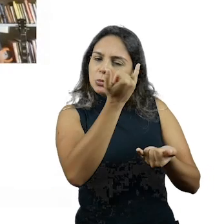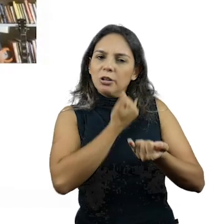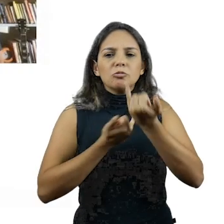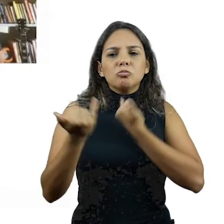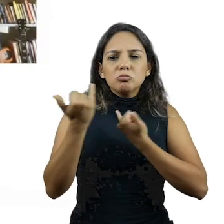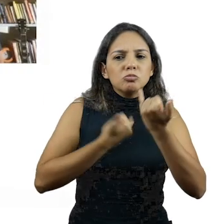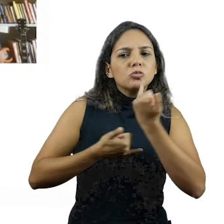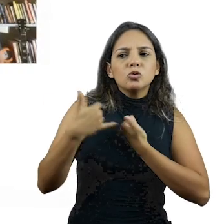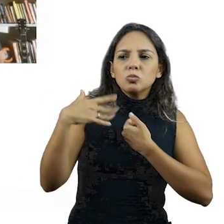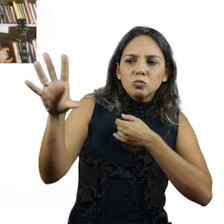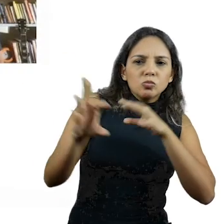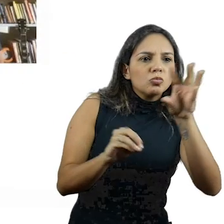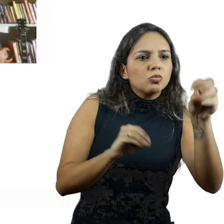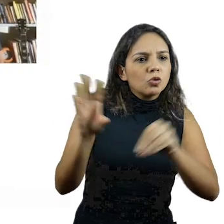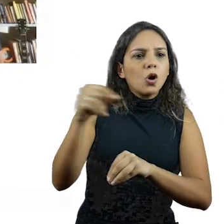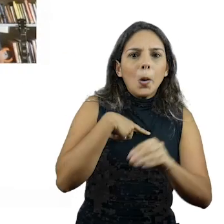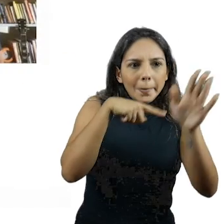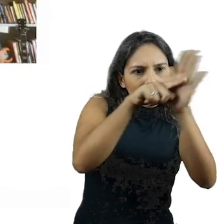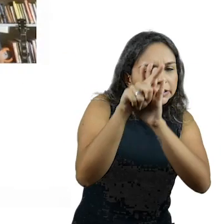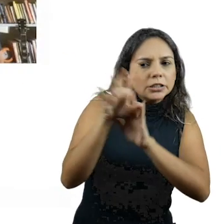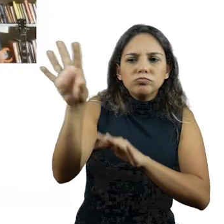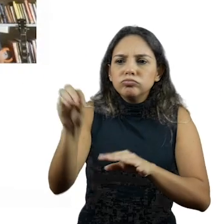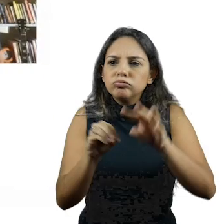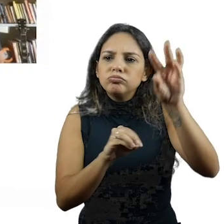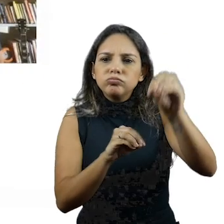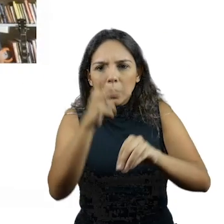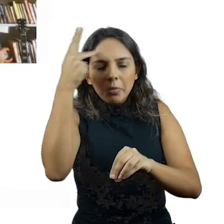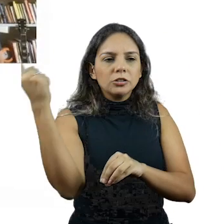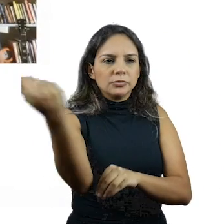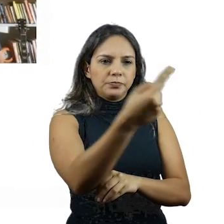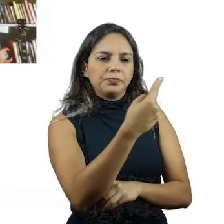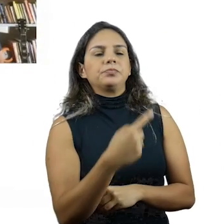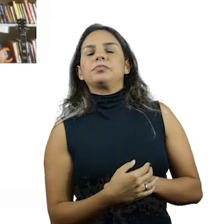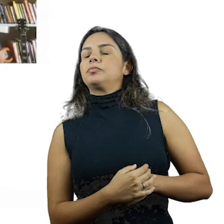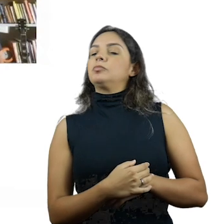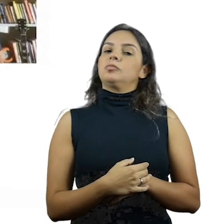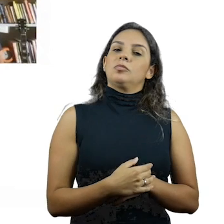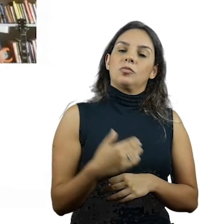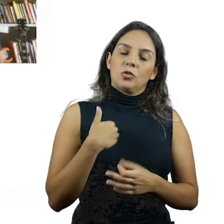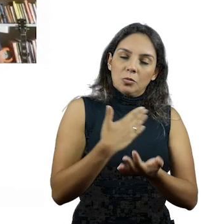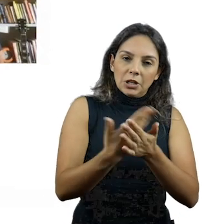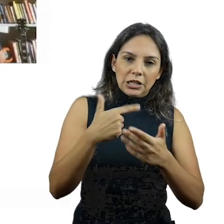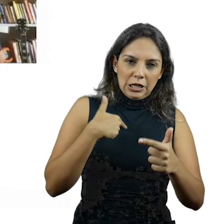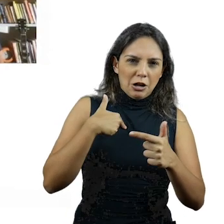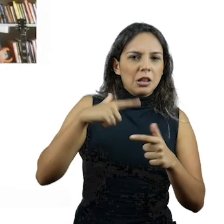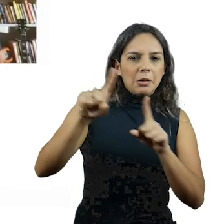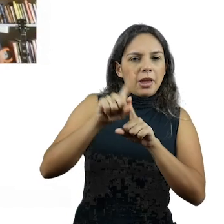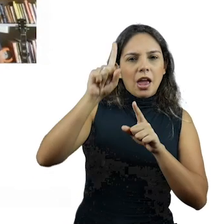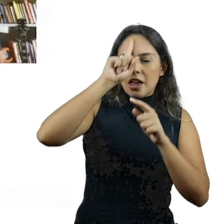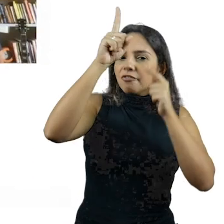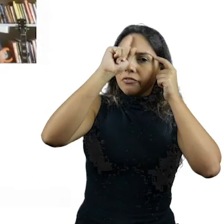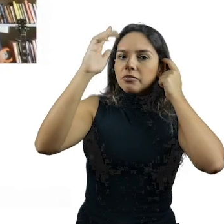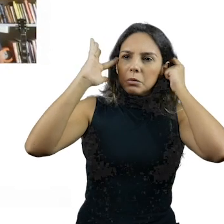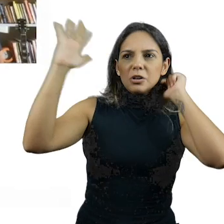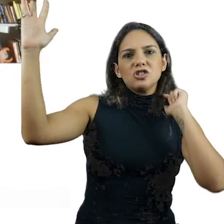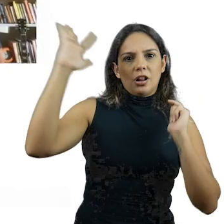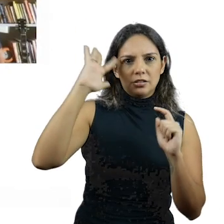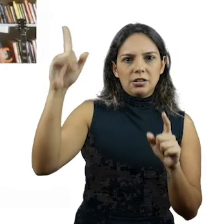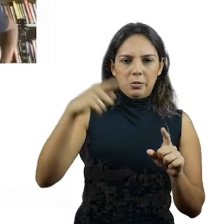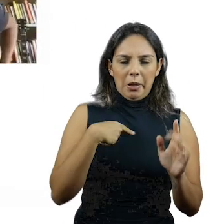jornalista faria para escrever a história de alguém, mas chegou uma hora que eu comecei a trabalhar com a minha imaginação em cima daquela minha